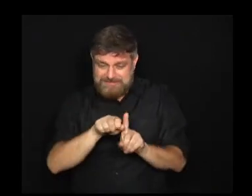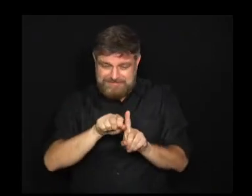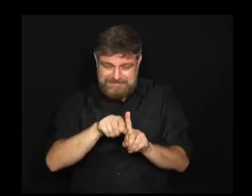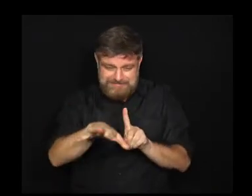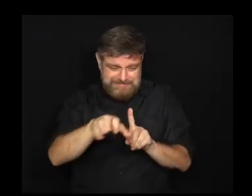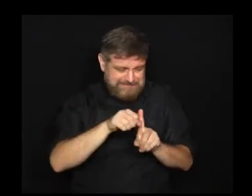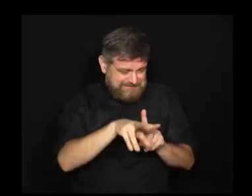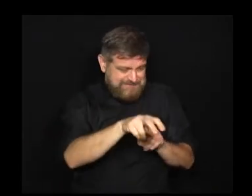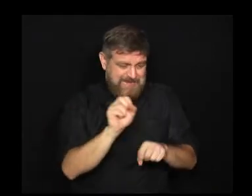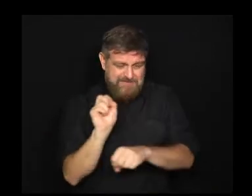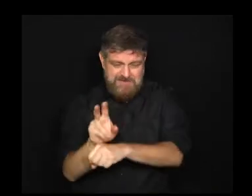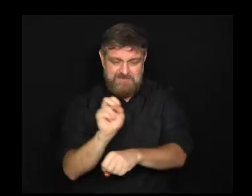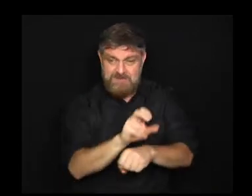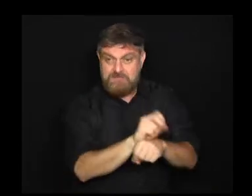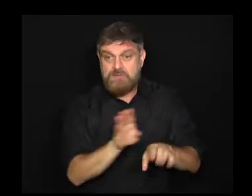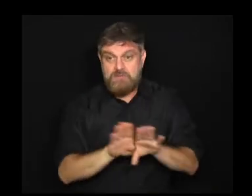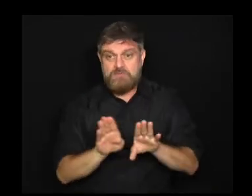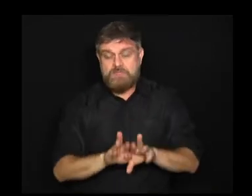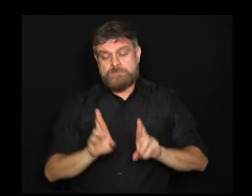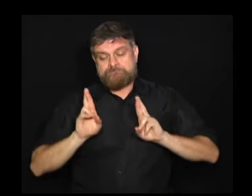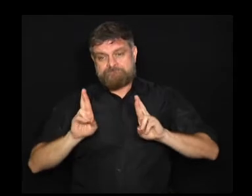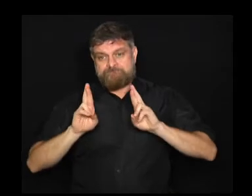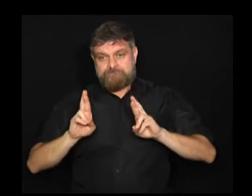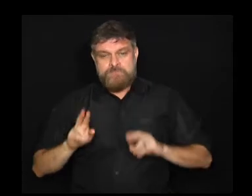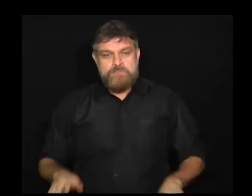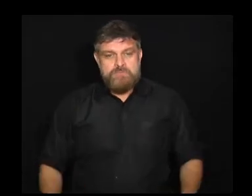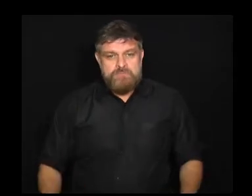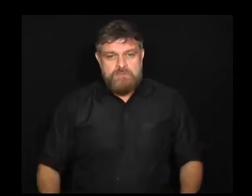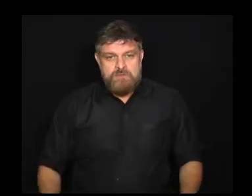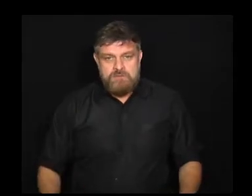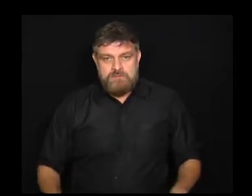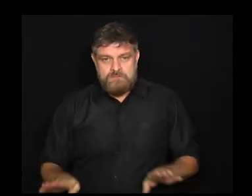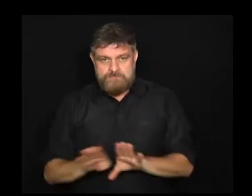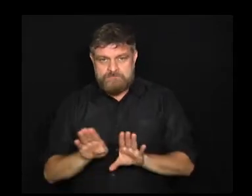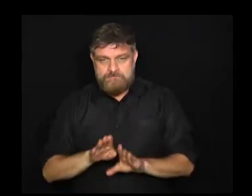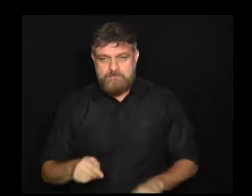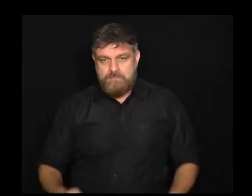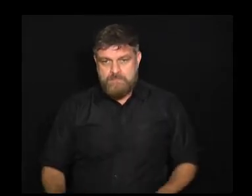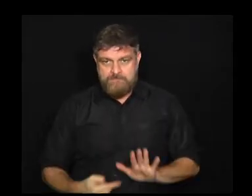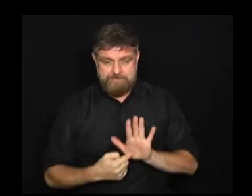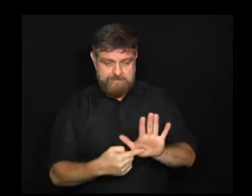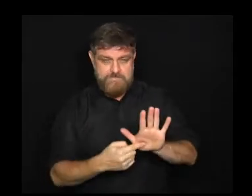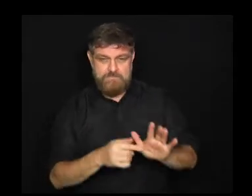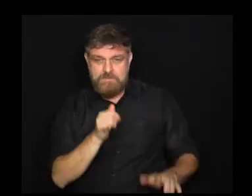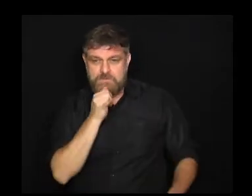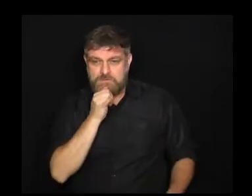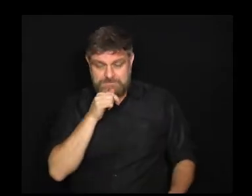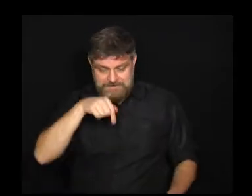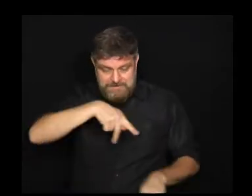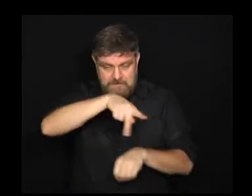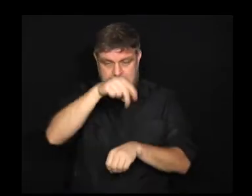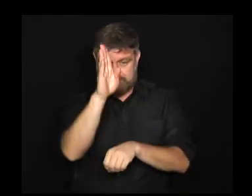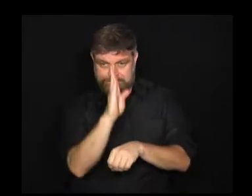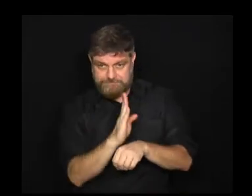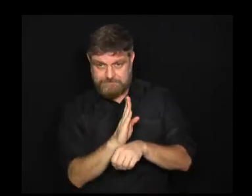é outro ganho, tá? Aqui é um exemplo que é feito em cima de dados brasileiros, tá? Mostrando